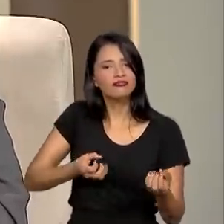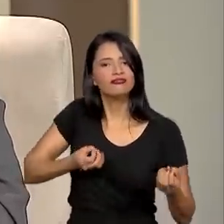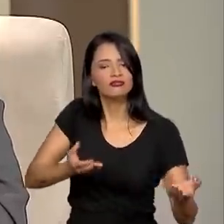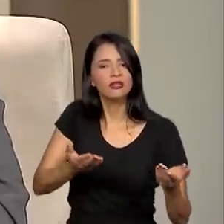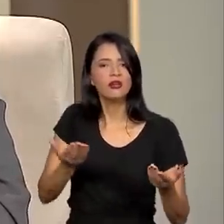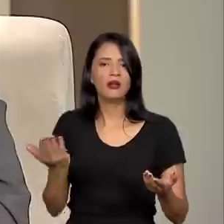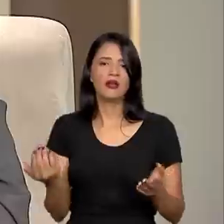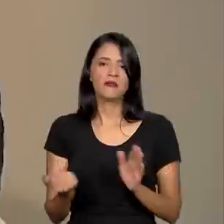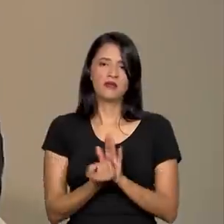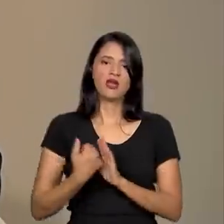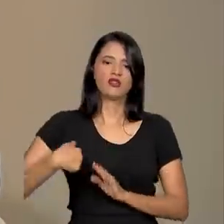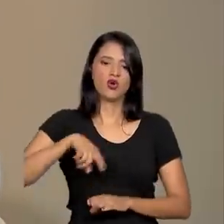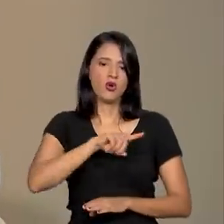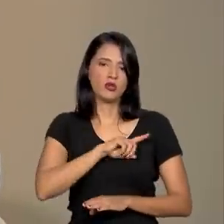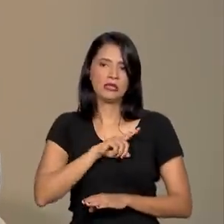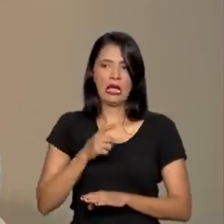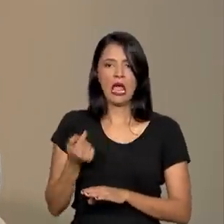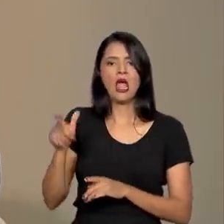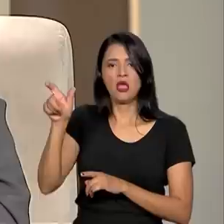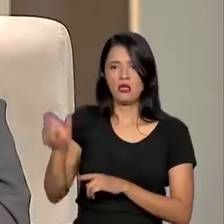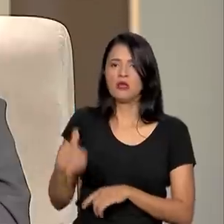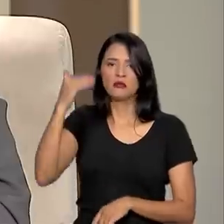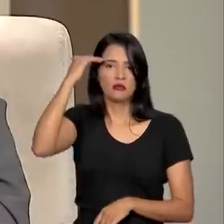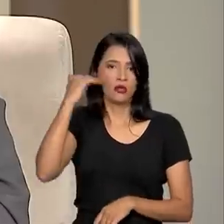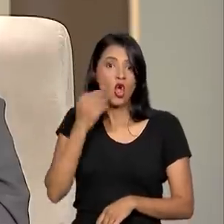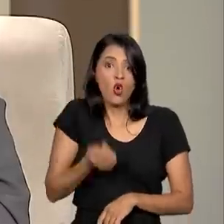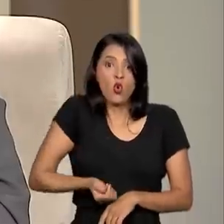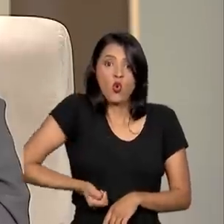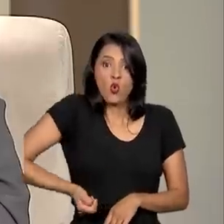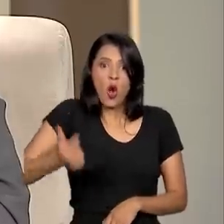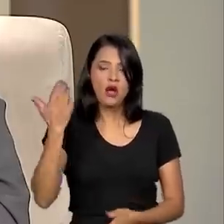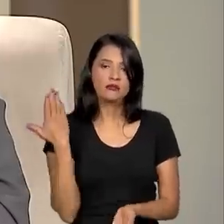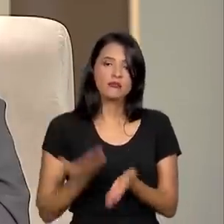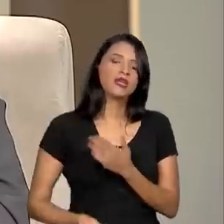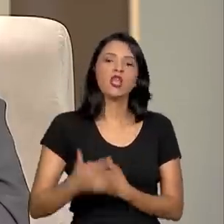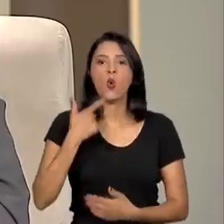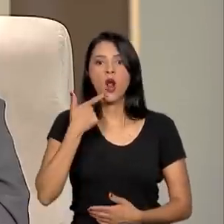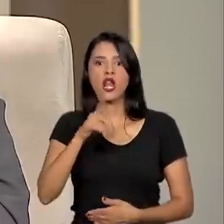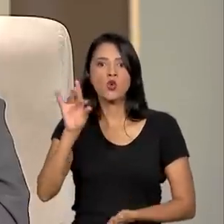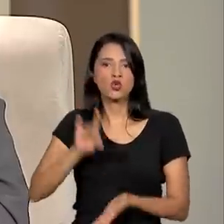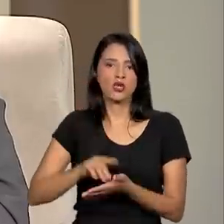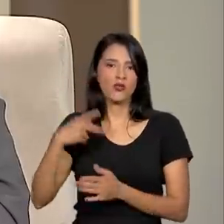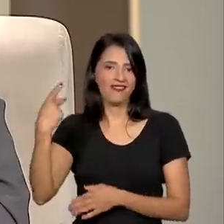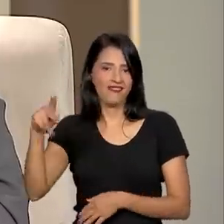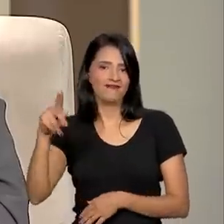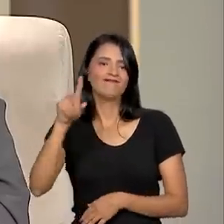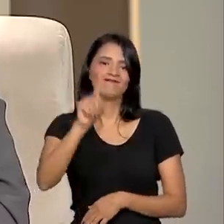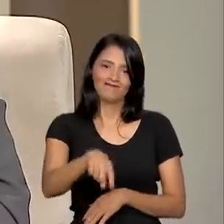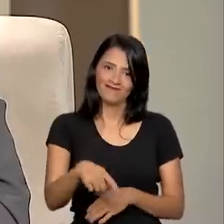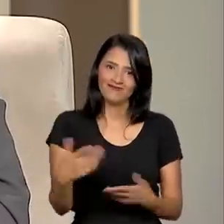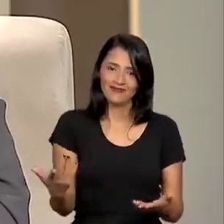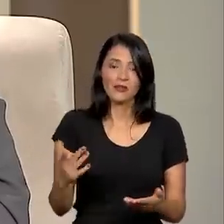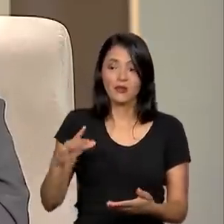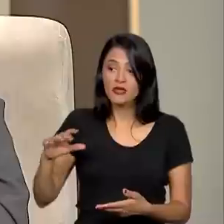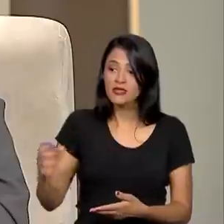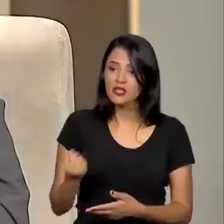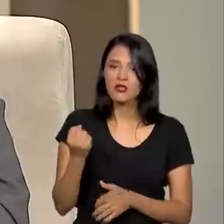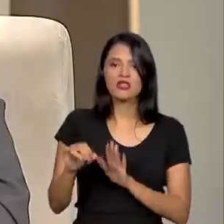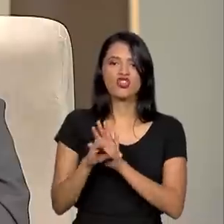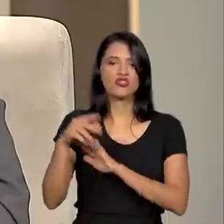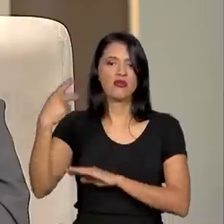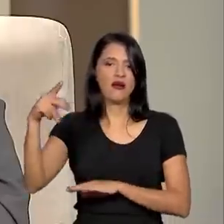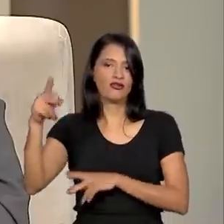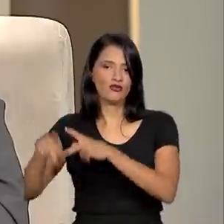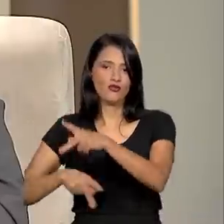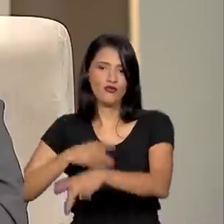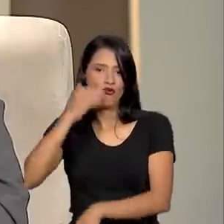inclusive, um dentro da própria... O povo que quase perdeu sua língua original, né? Pois é. Então, isso é um resgate de uma identidade. E, mais uma vez, a identidade